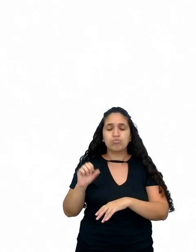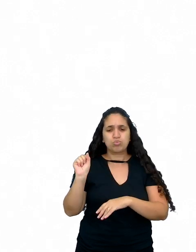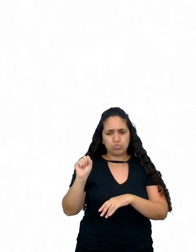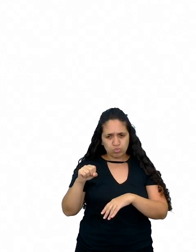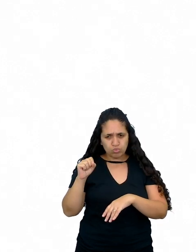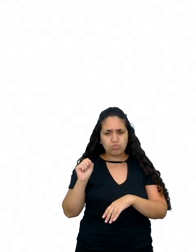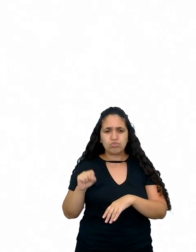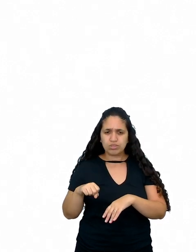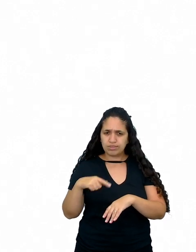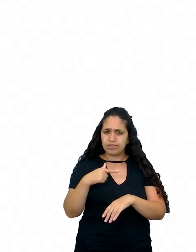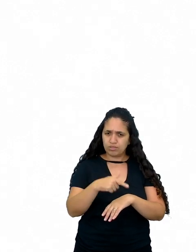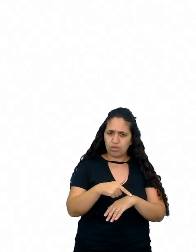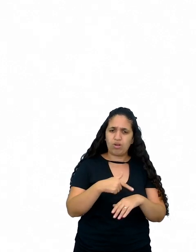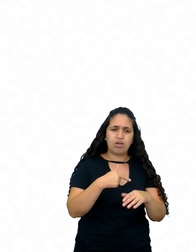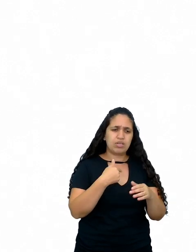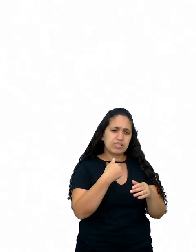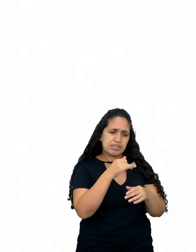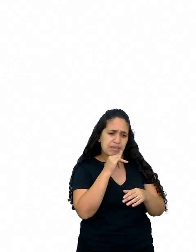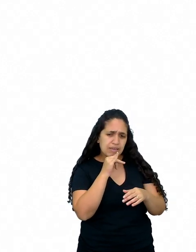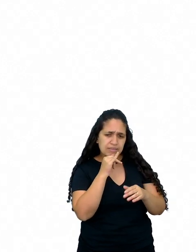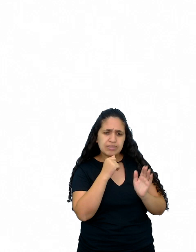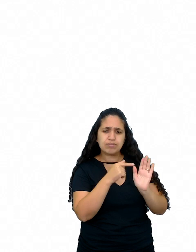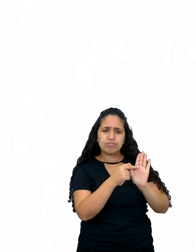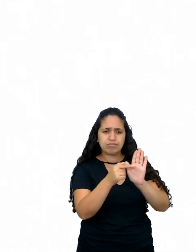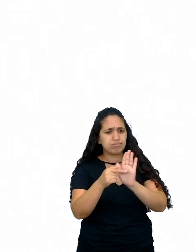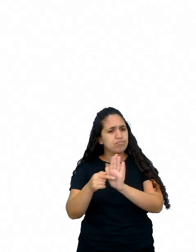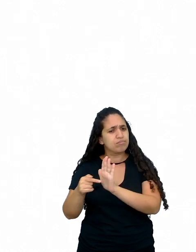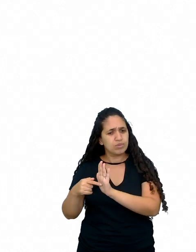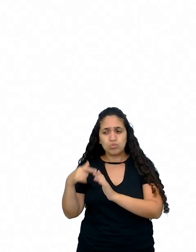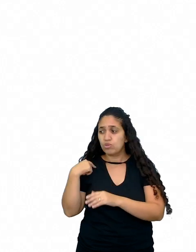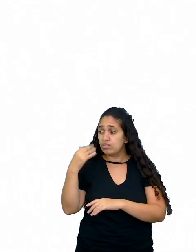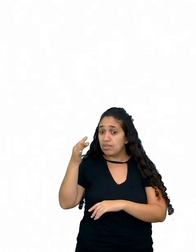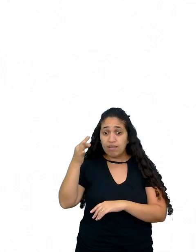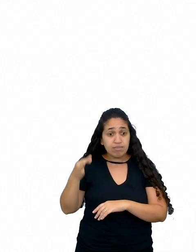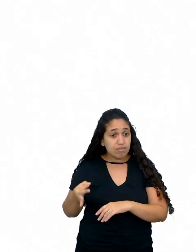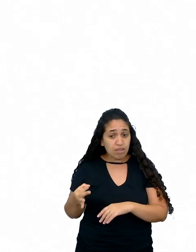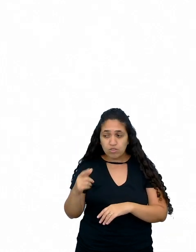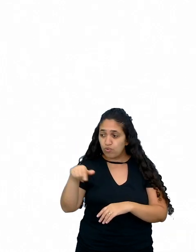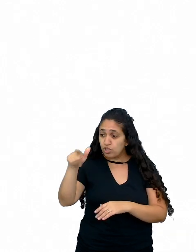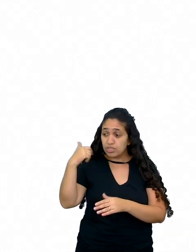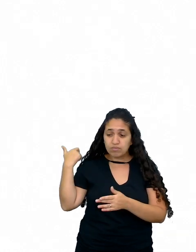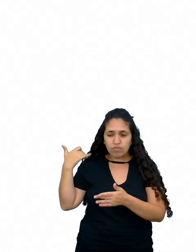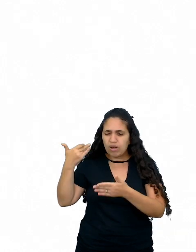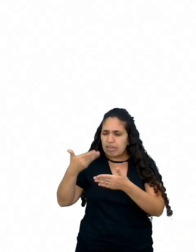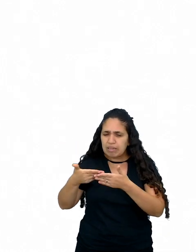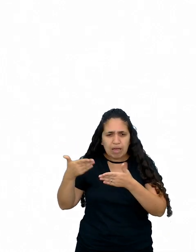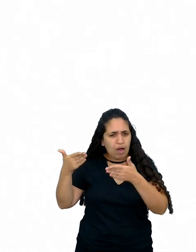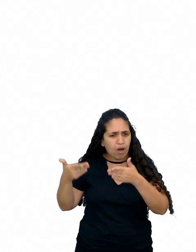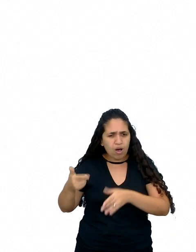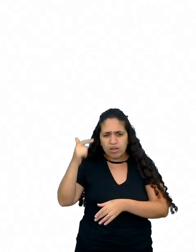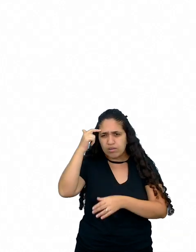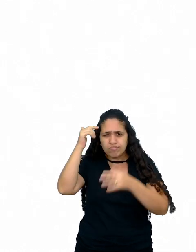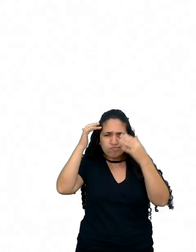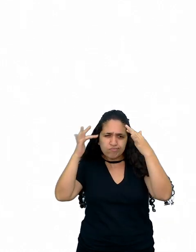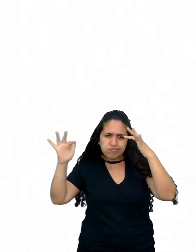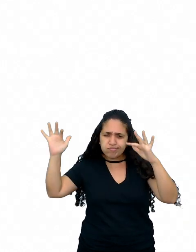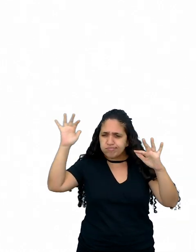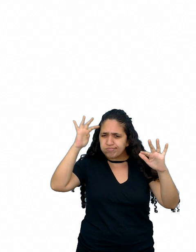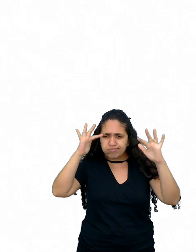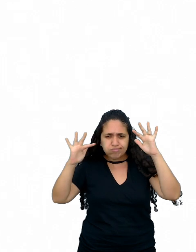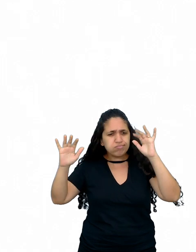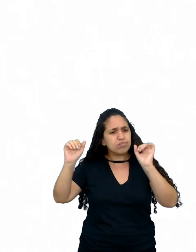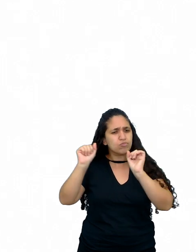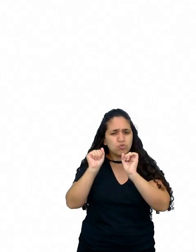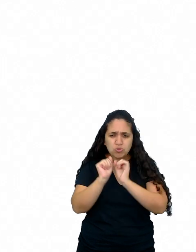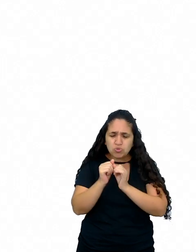falamos disso, nós demos exemplos. Eu tenho certeza que quem ficou até agora, gente, pensou comigo quais são os entraves,